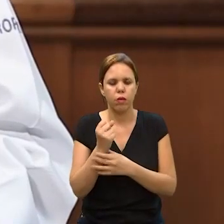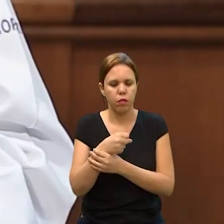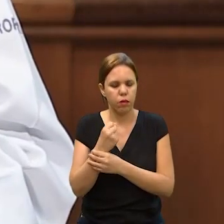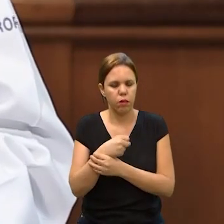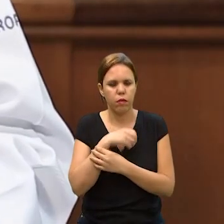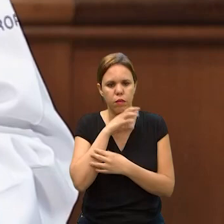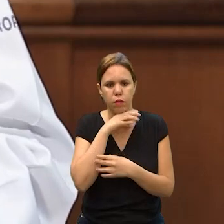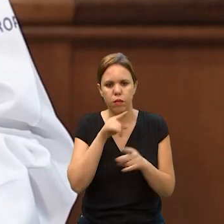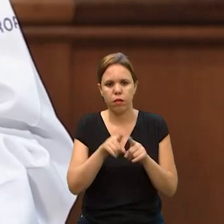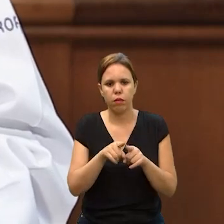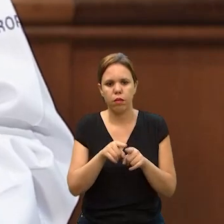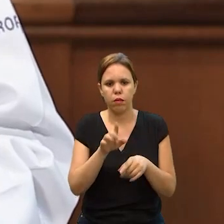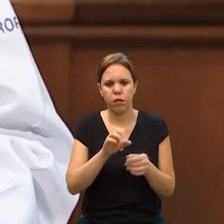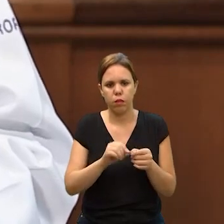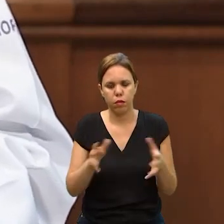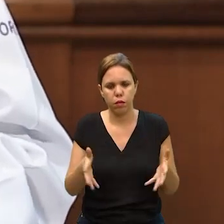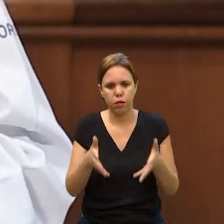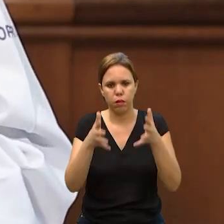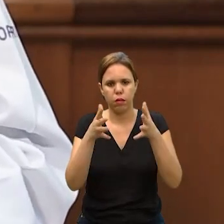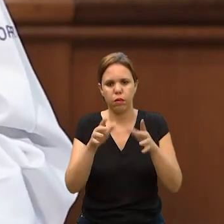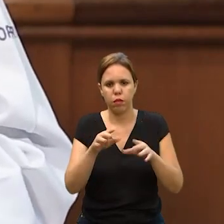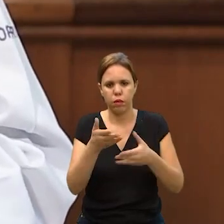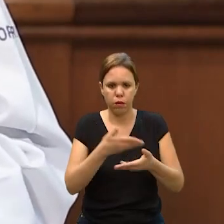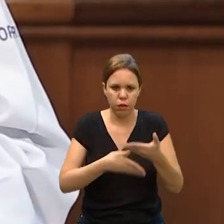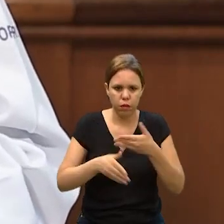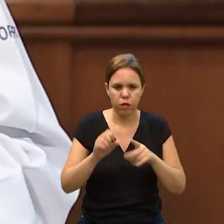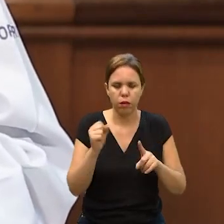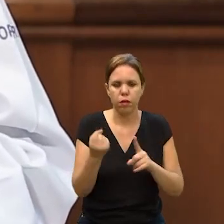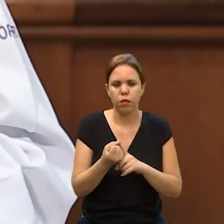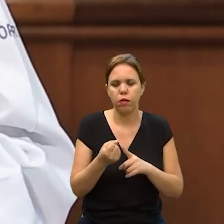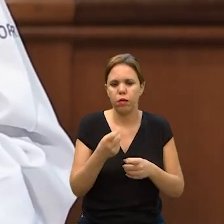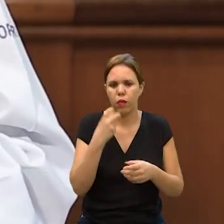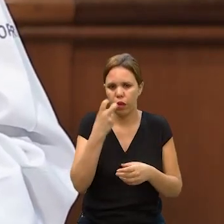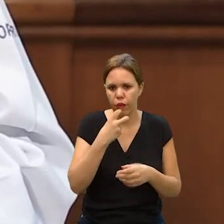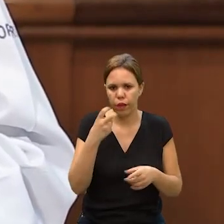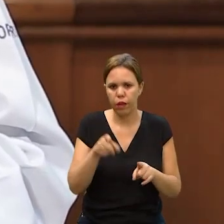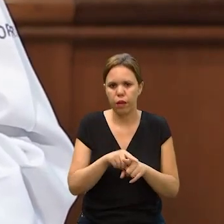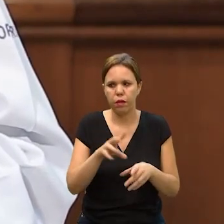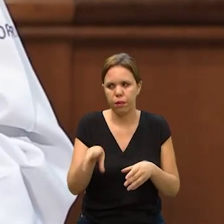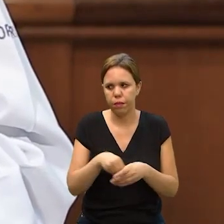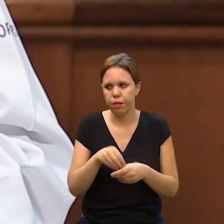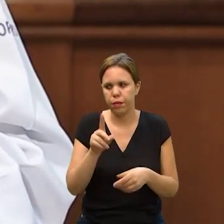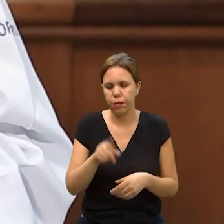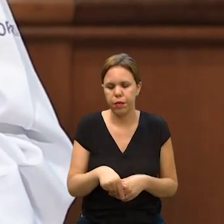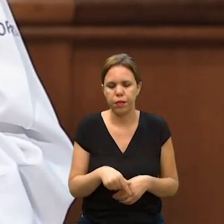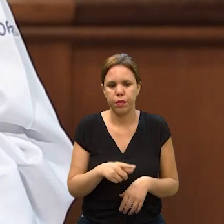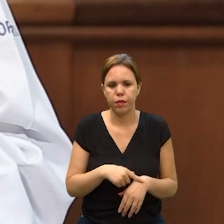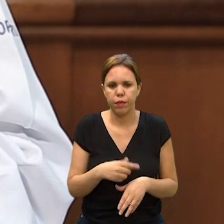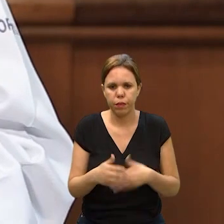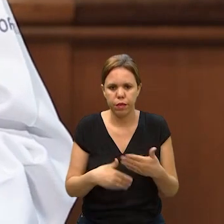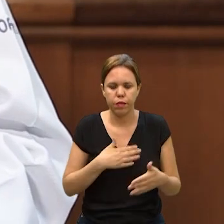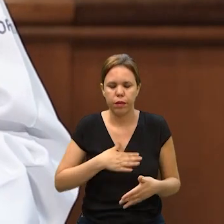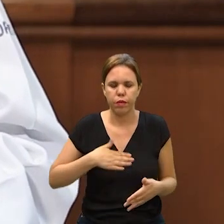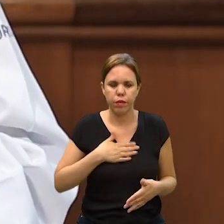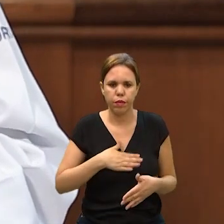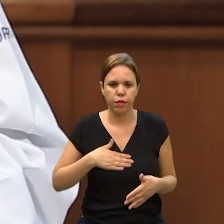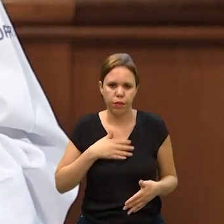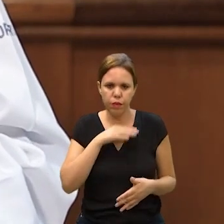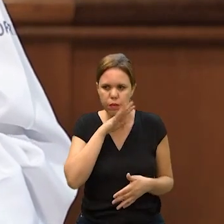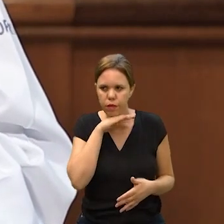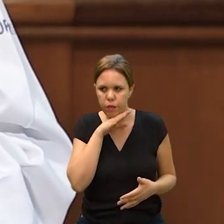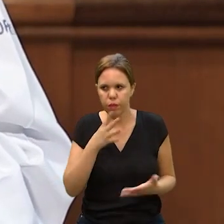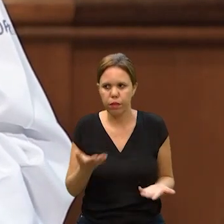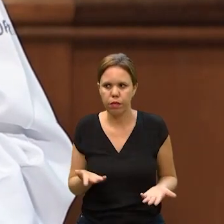ecoterapia geralmente também está fazendo estimulação social e de fala, então se agrega isso, é um momento de prazer, mexer com o